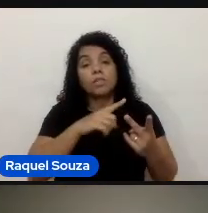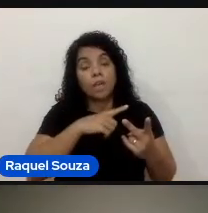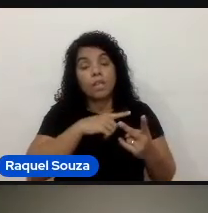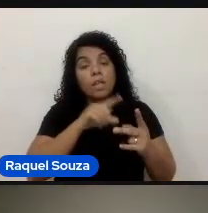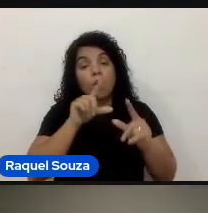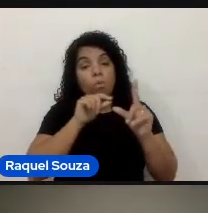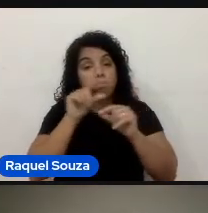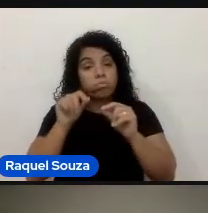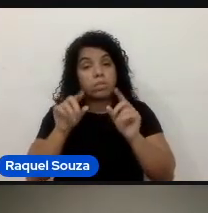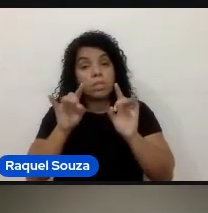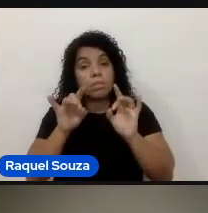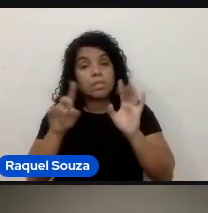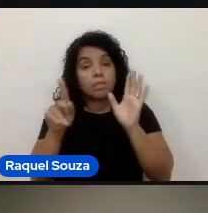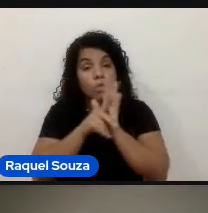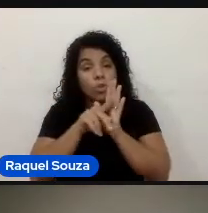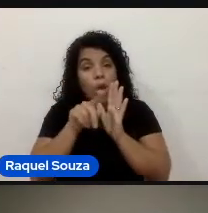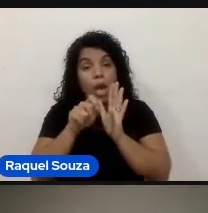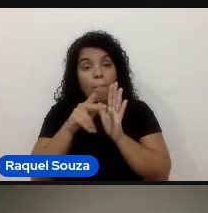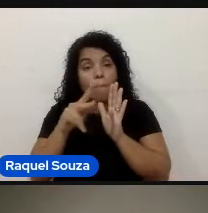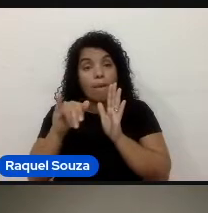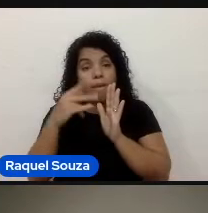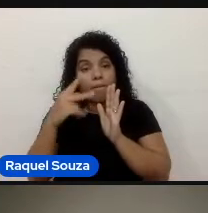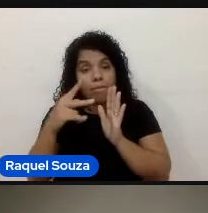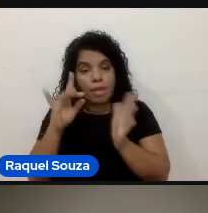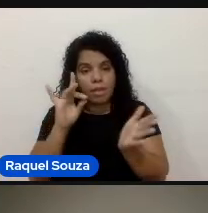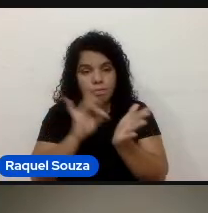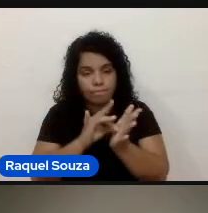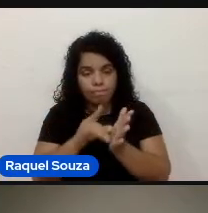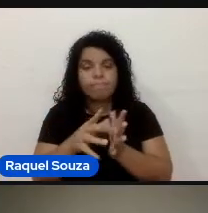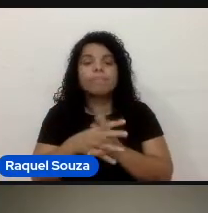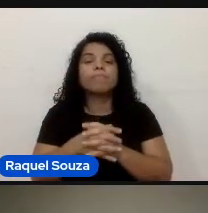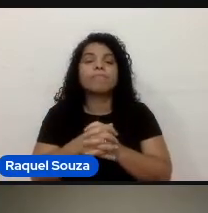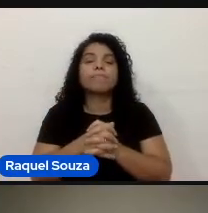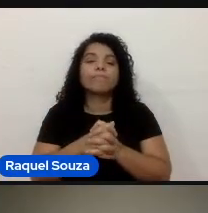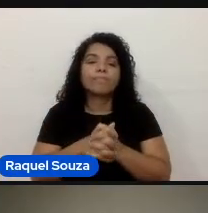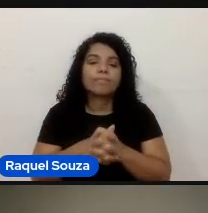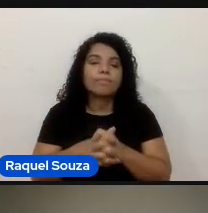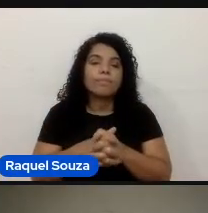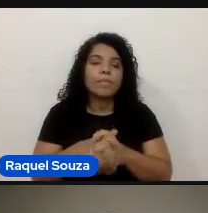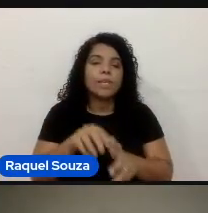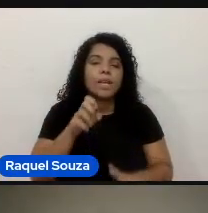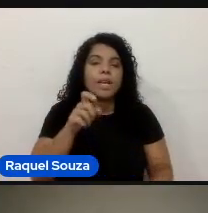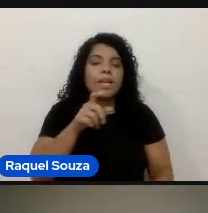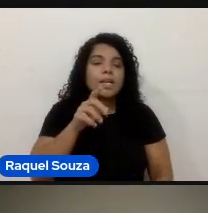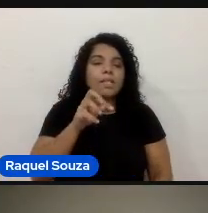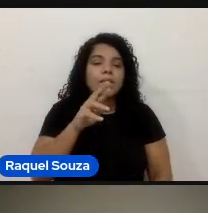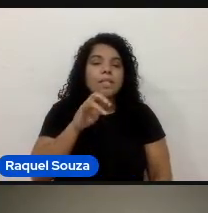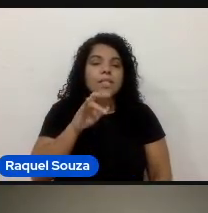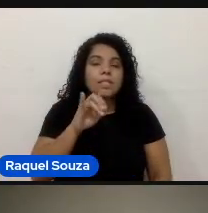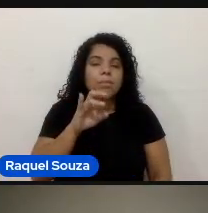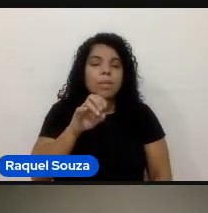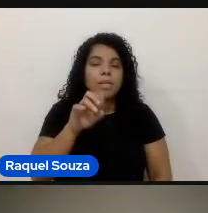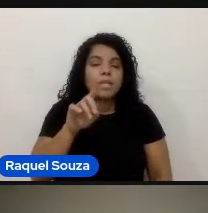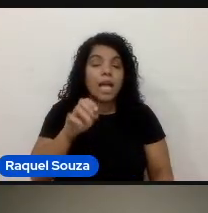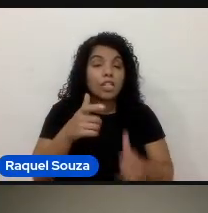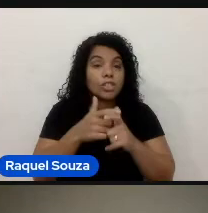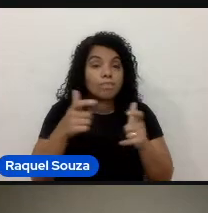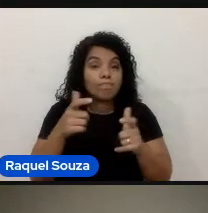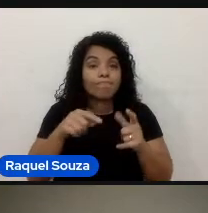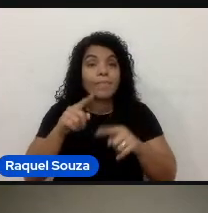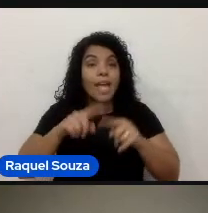fato, né, para elementos dele de fato. A extensibilidade é muito grande, você tem muitos recursos